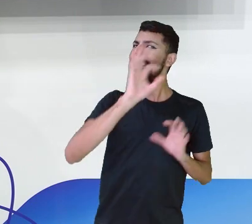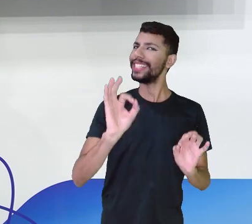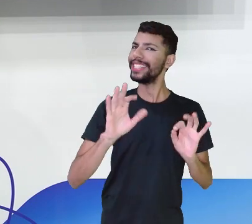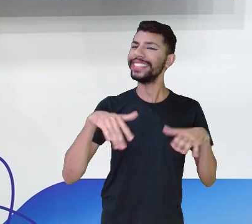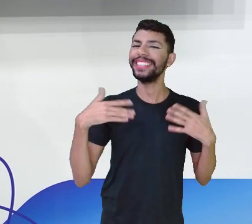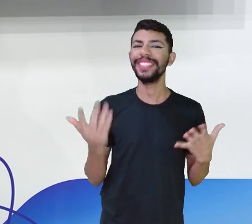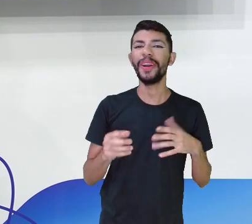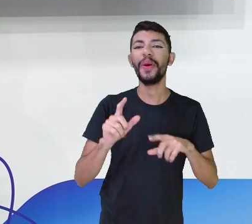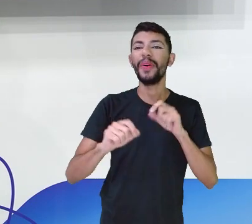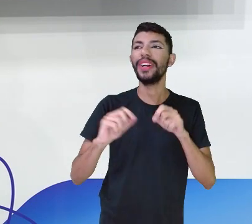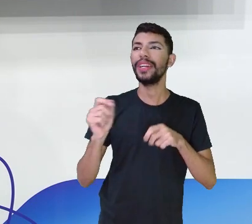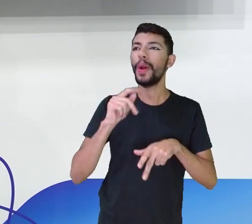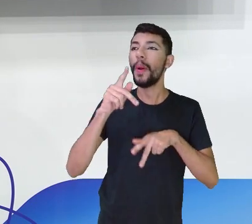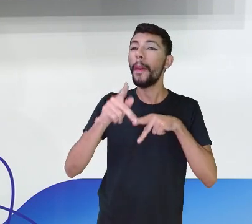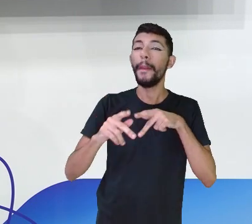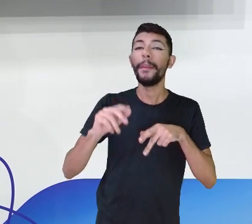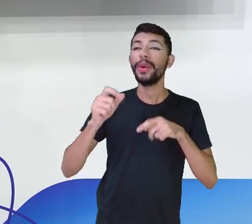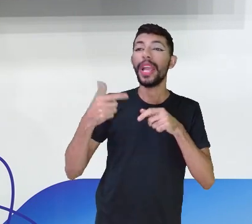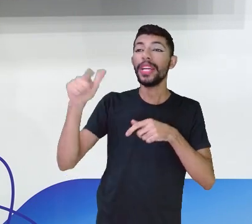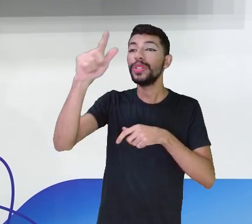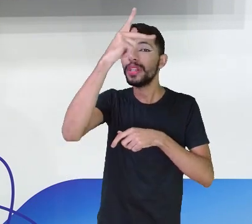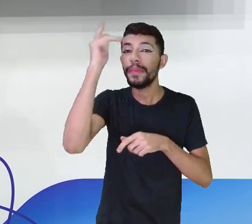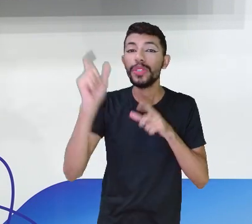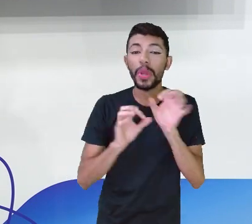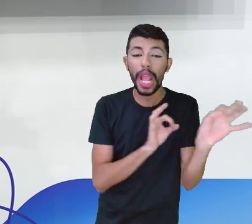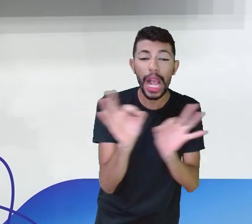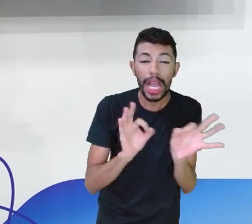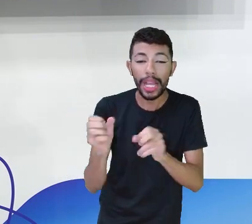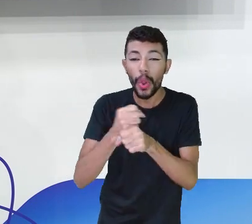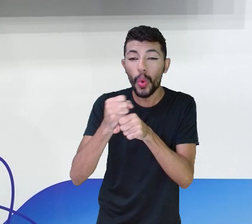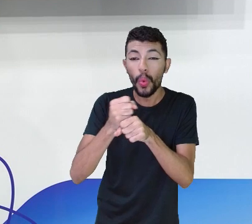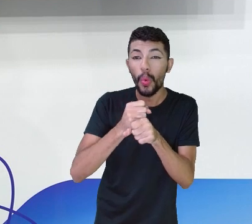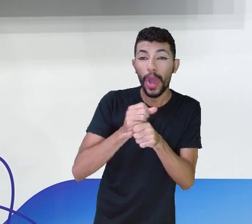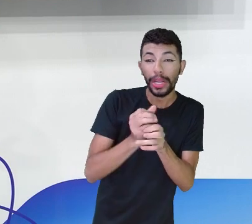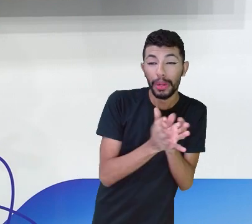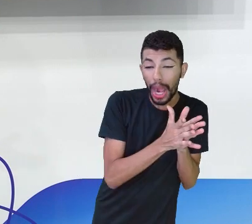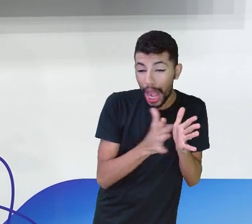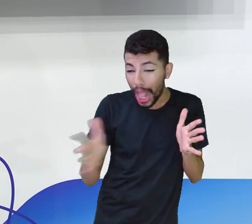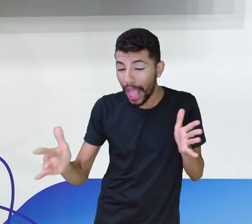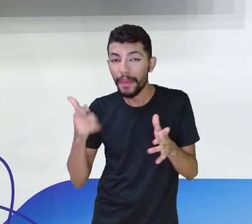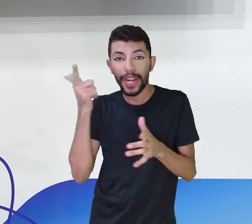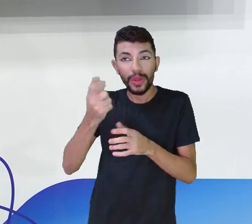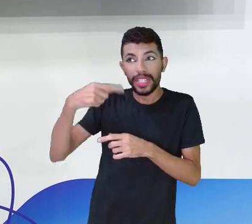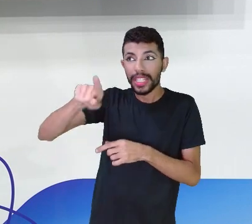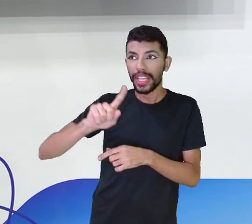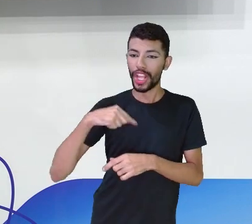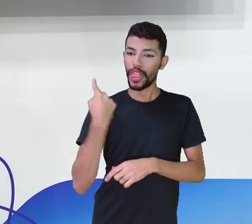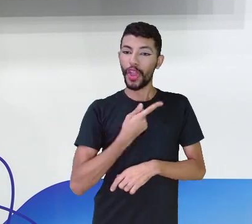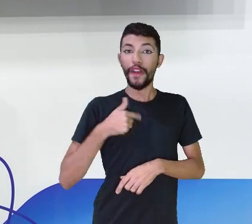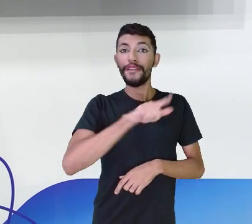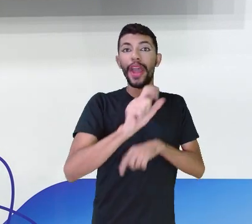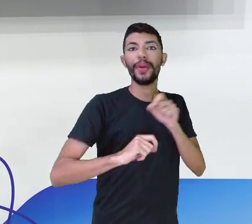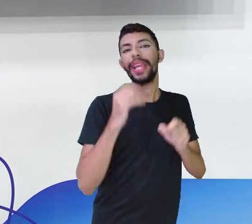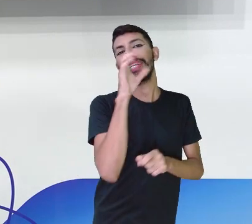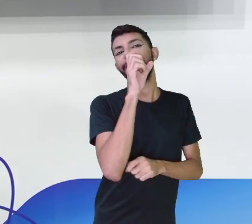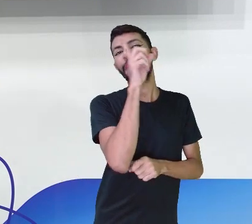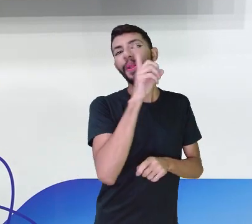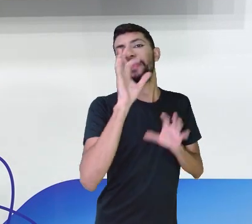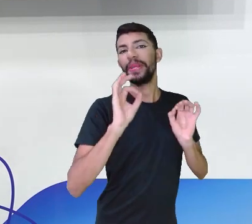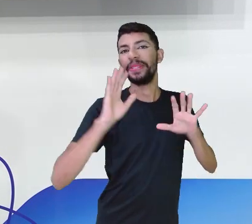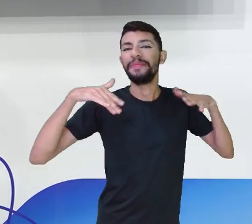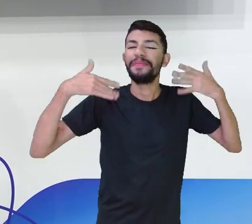povo fica se planejando o ano todo para ir, a gente consegue num final de semana, né? Então, uma